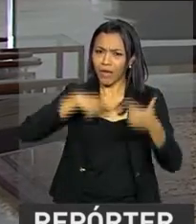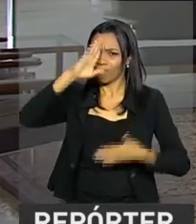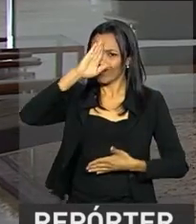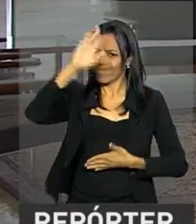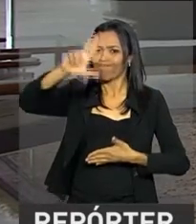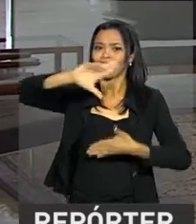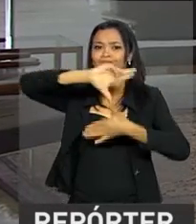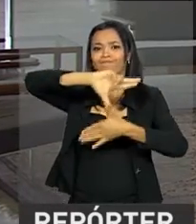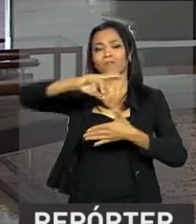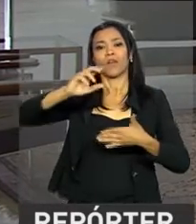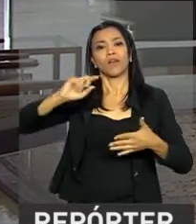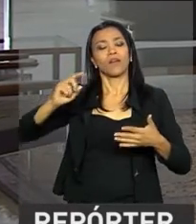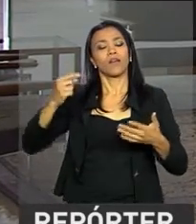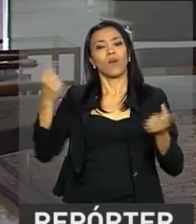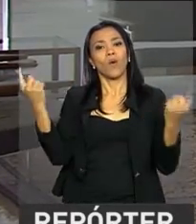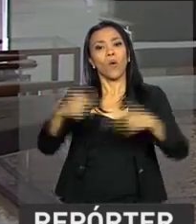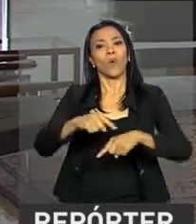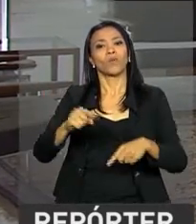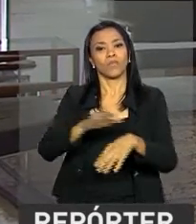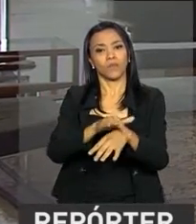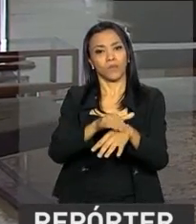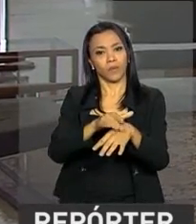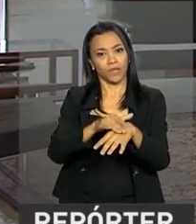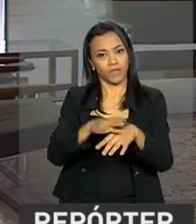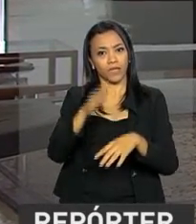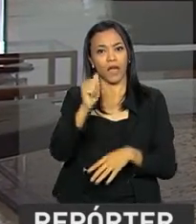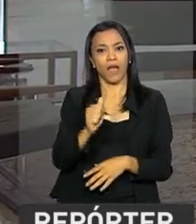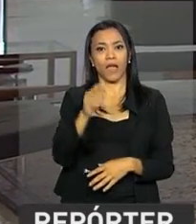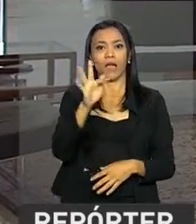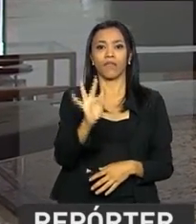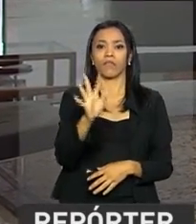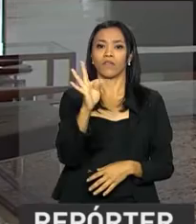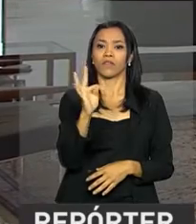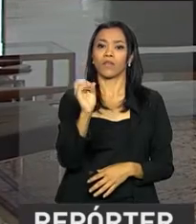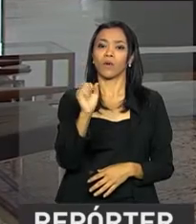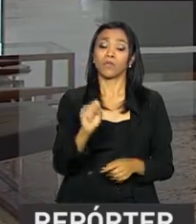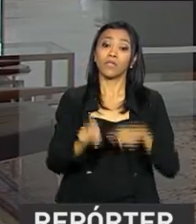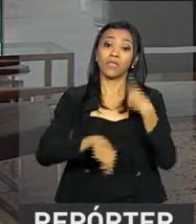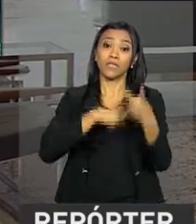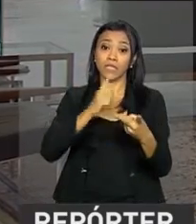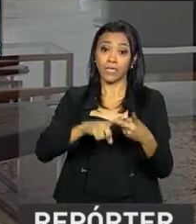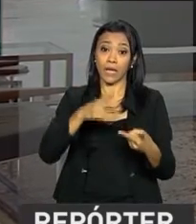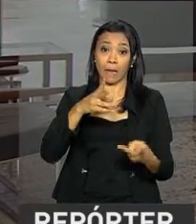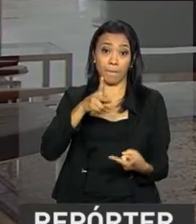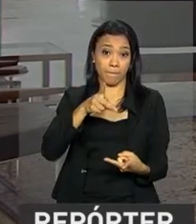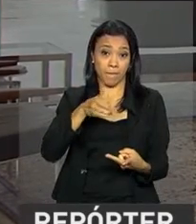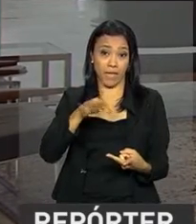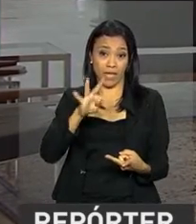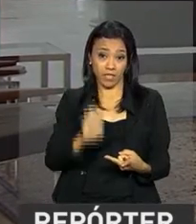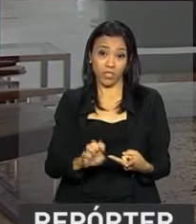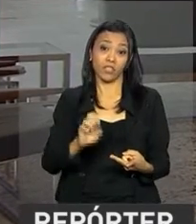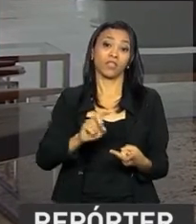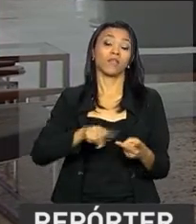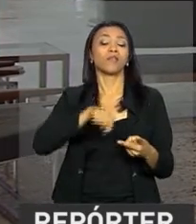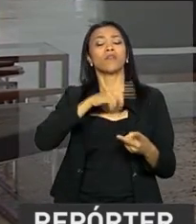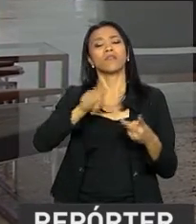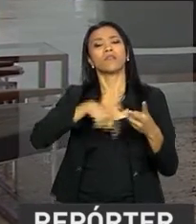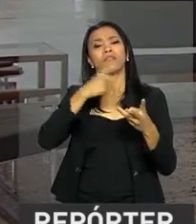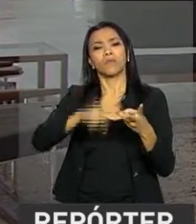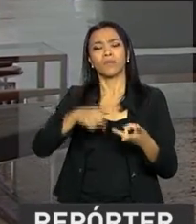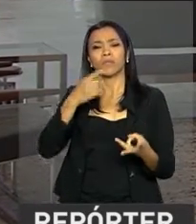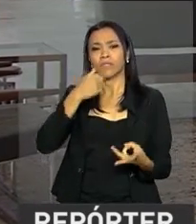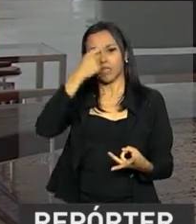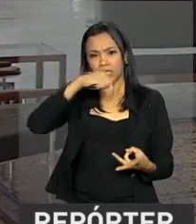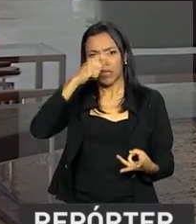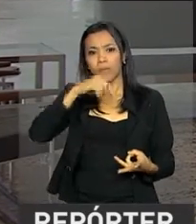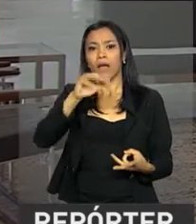febre aftosa e também a peste suína clássica e a gripe aviária. Vamos ver então o que disseram a